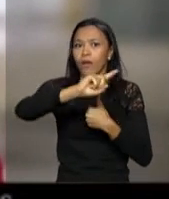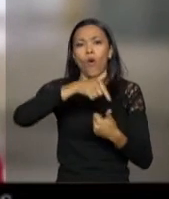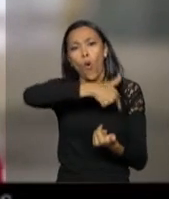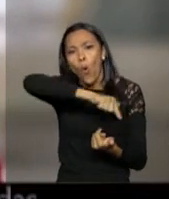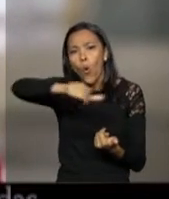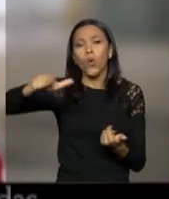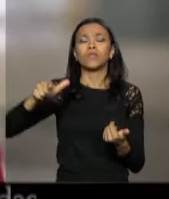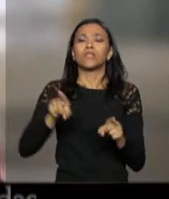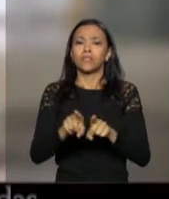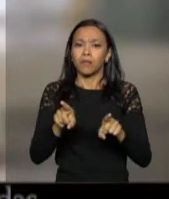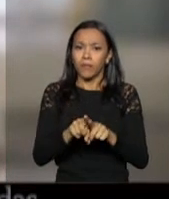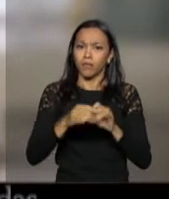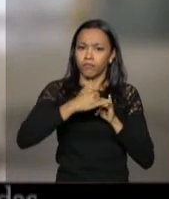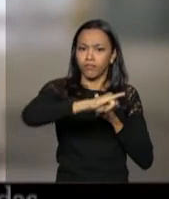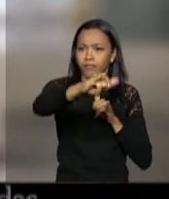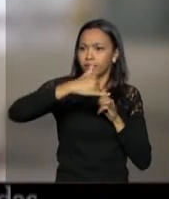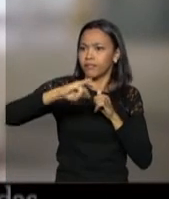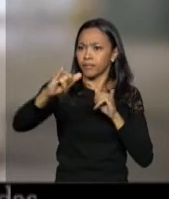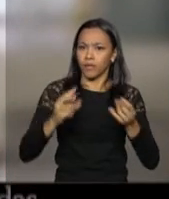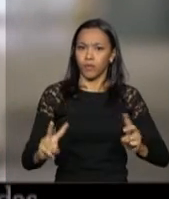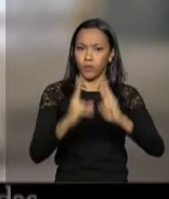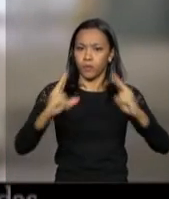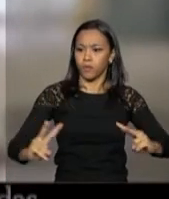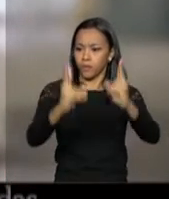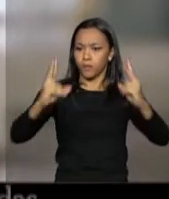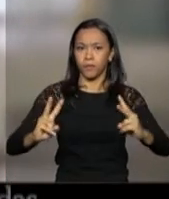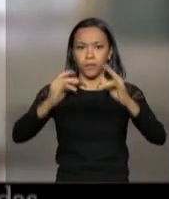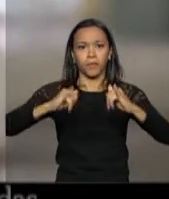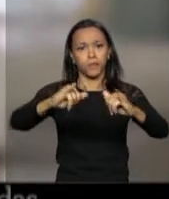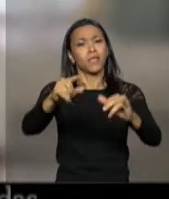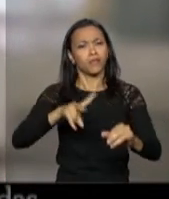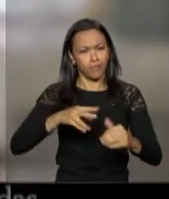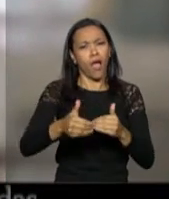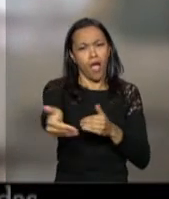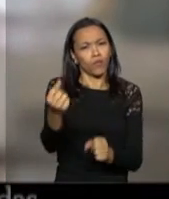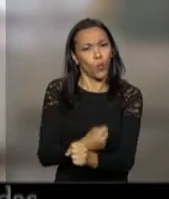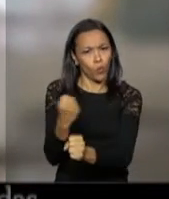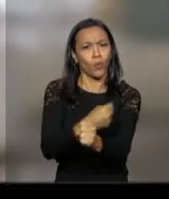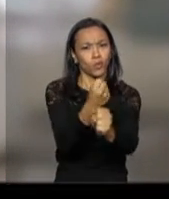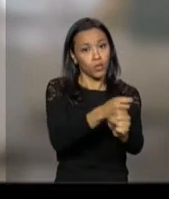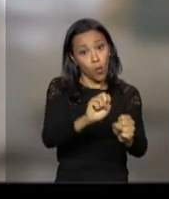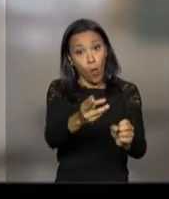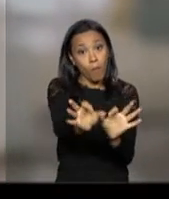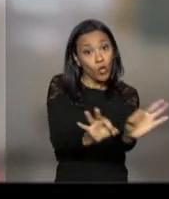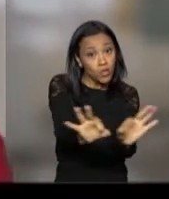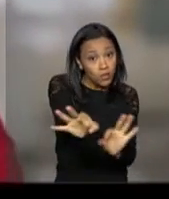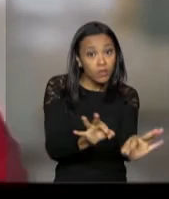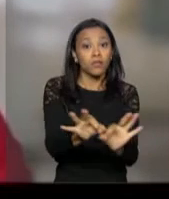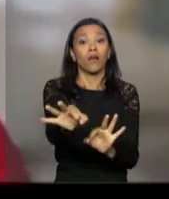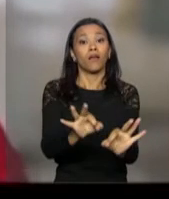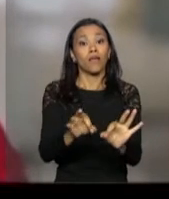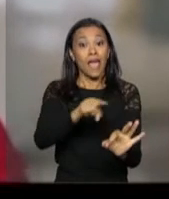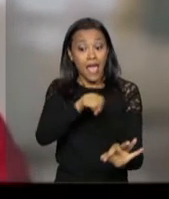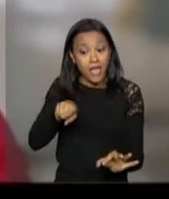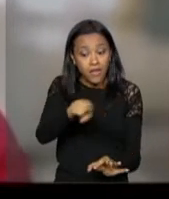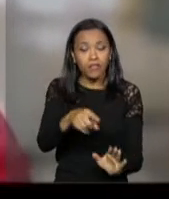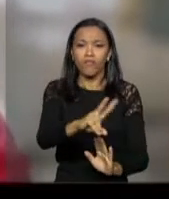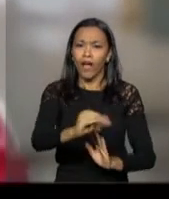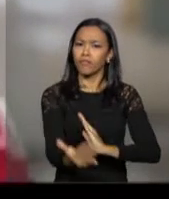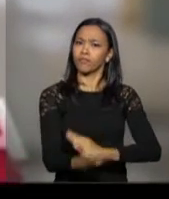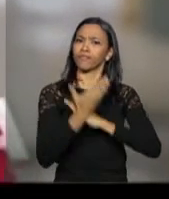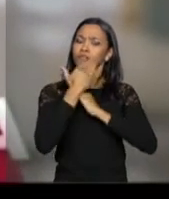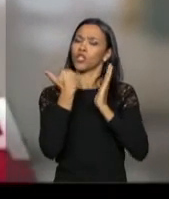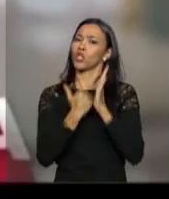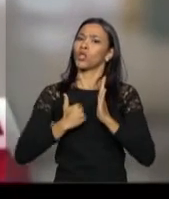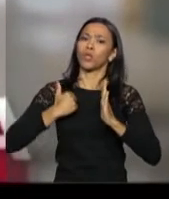outras usinas e linhas de transmissão em construção ou projetadas. Elas vão nos permitir